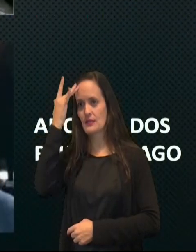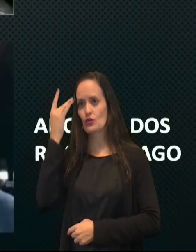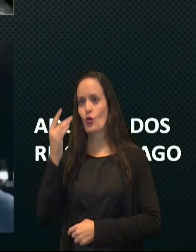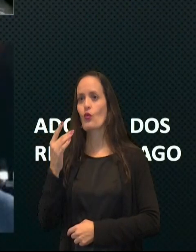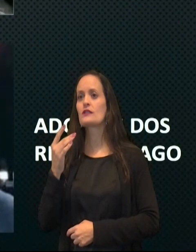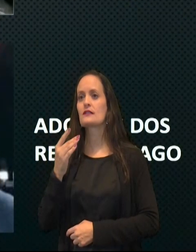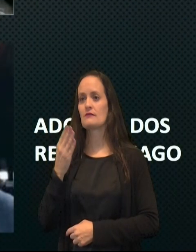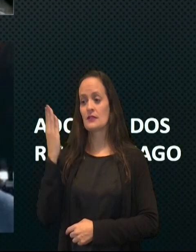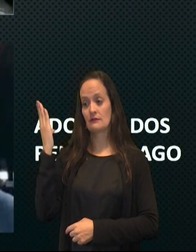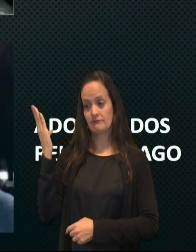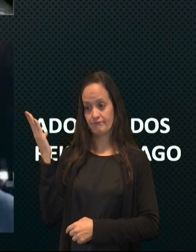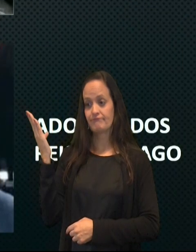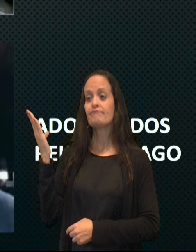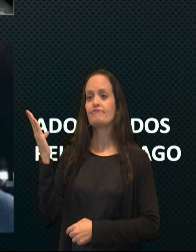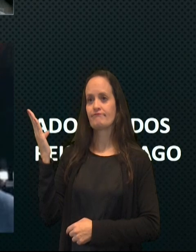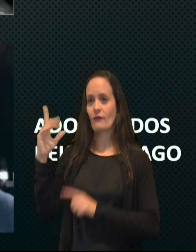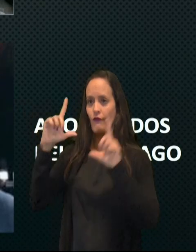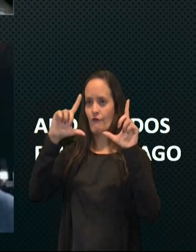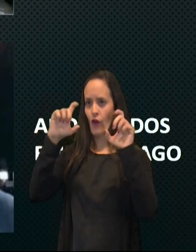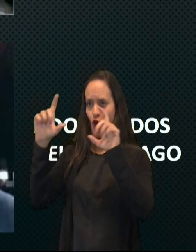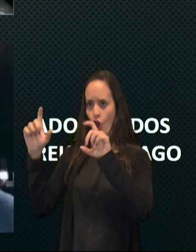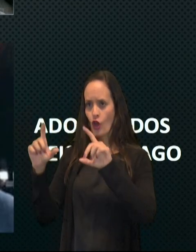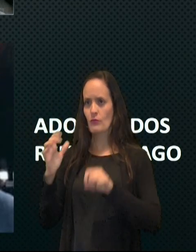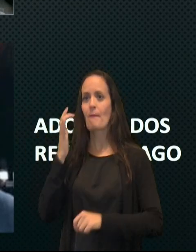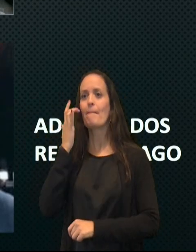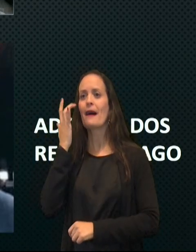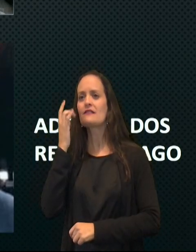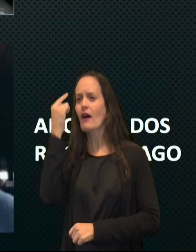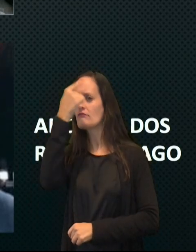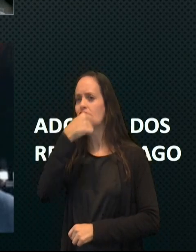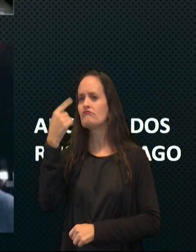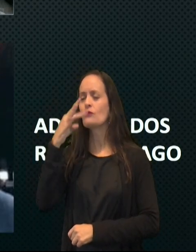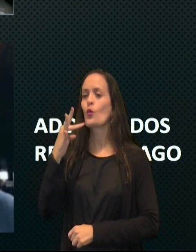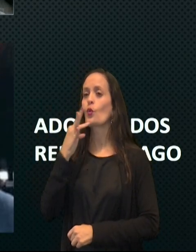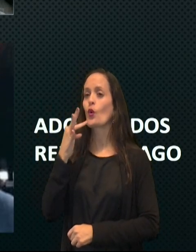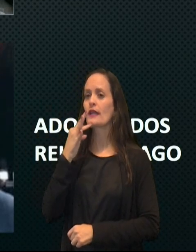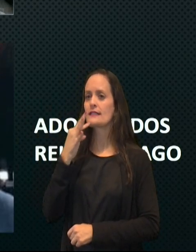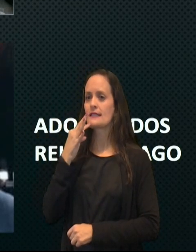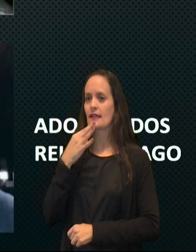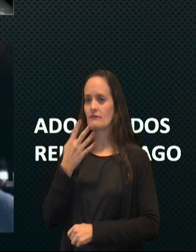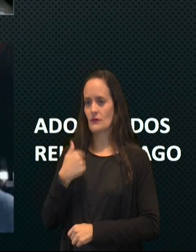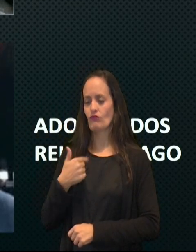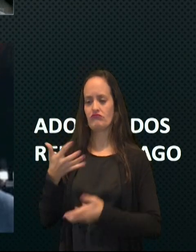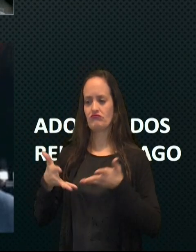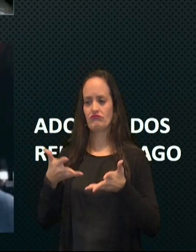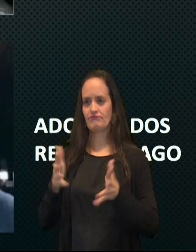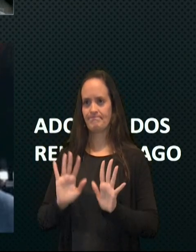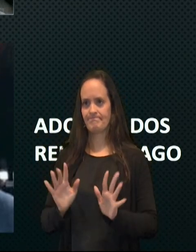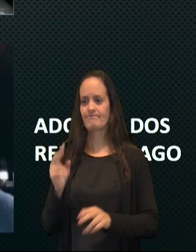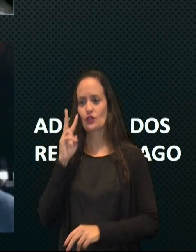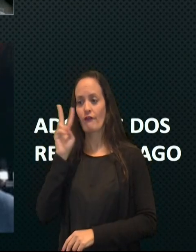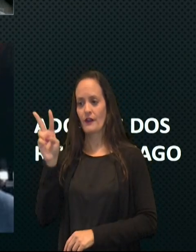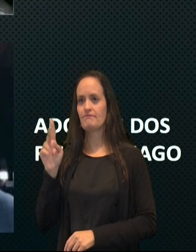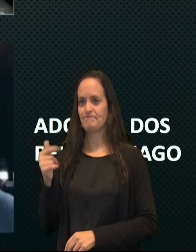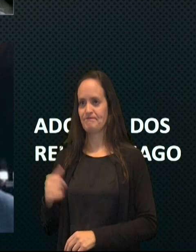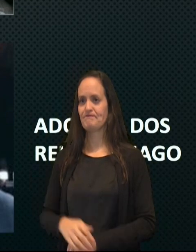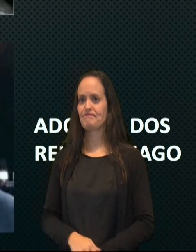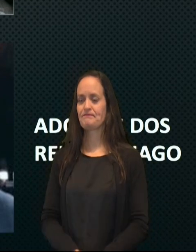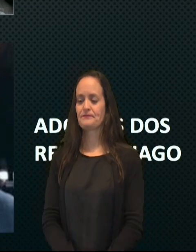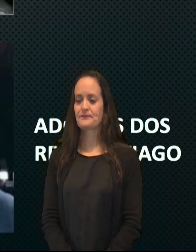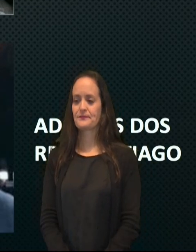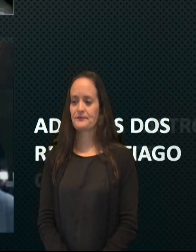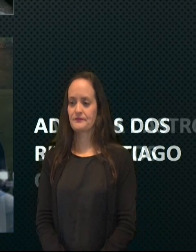apenas os primeiros nomes para identificar os irmãos rapidamente. Abigail, Lincoln,